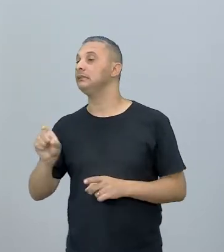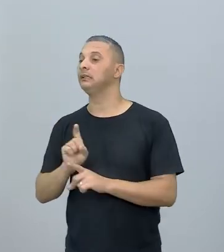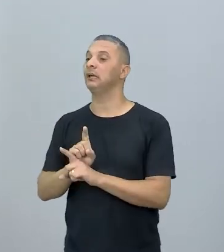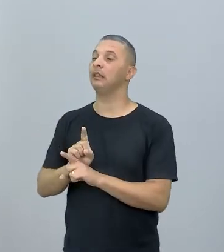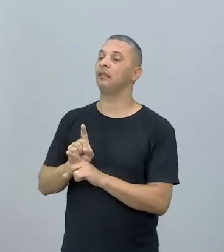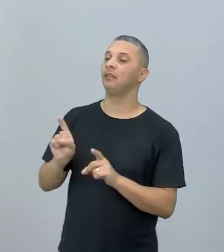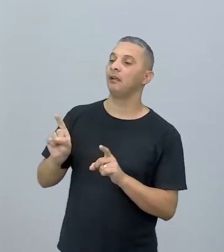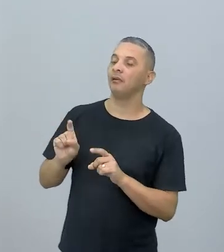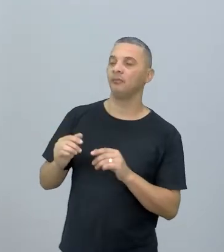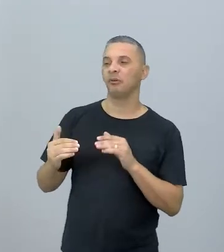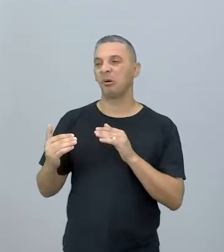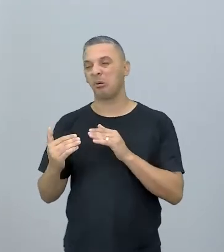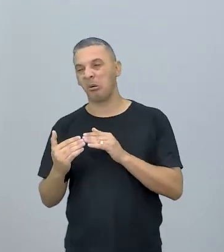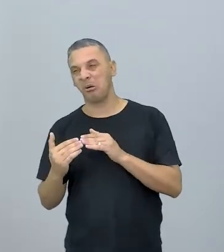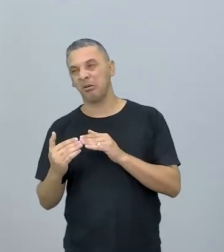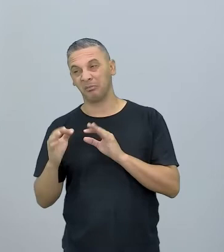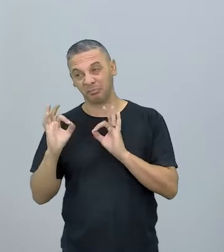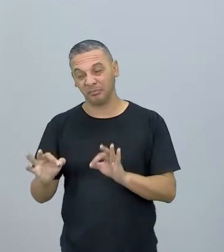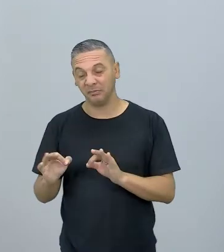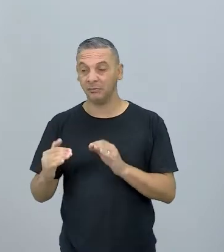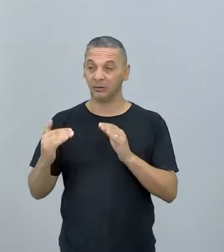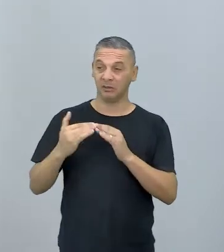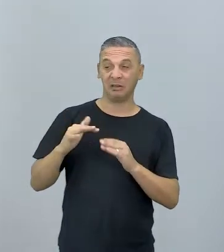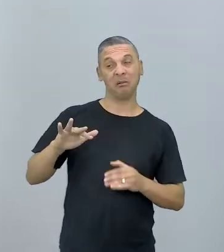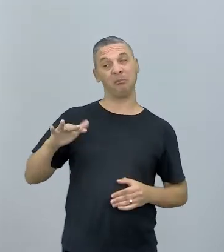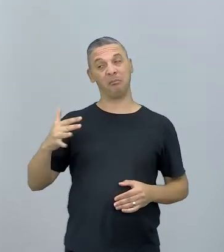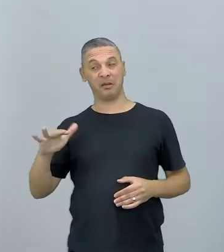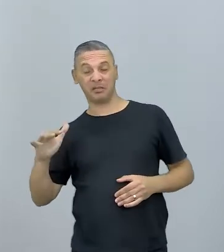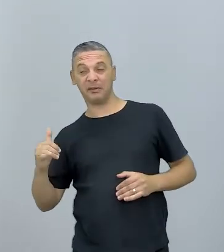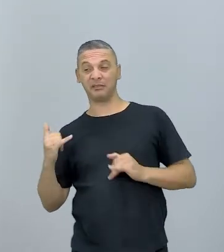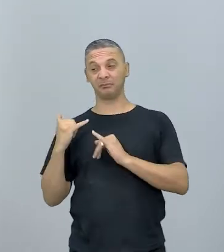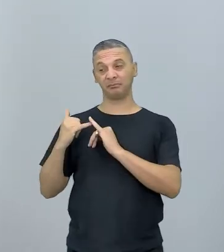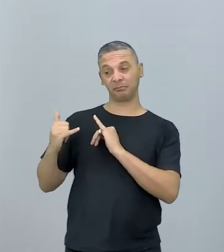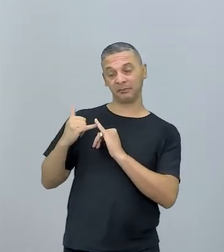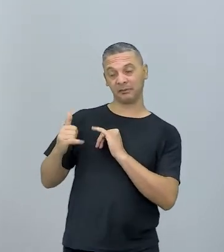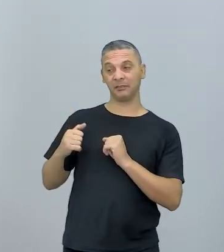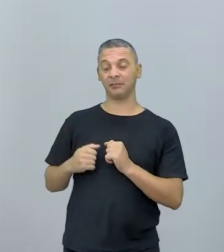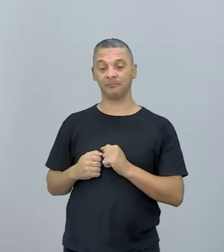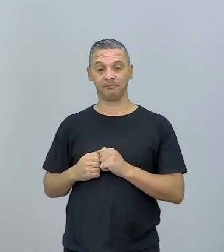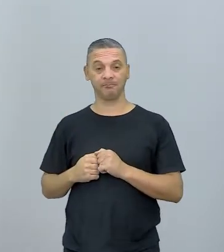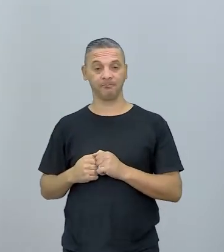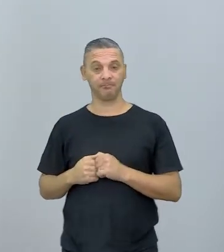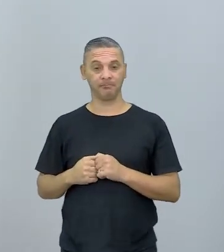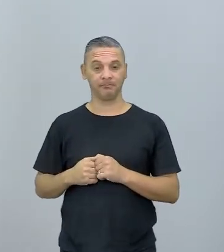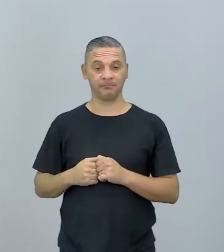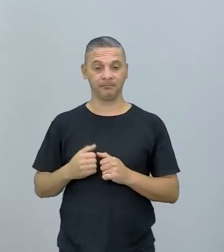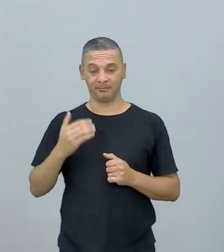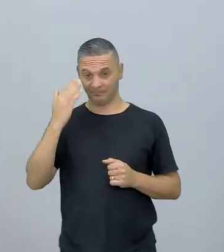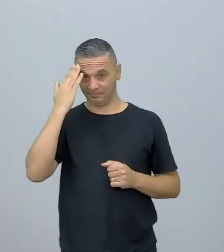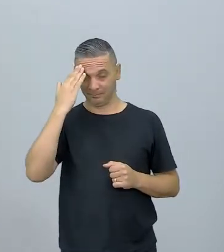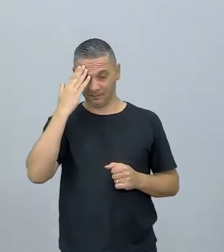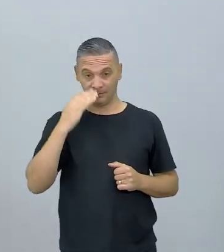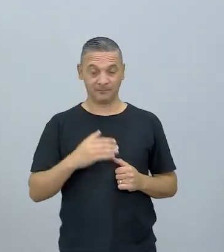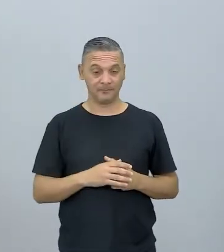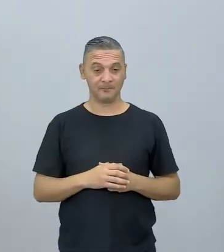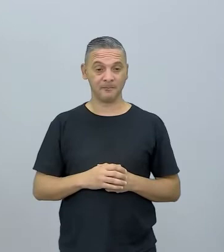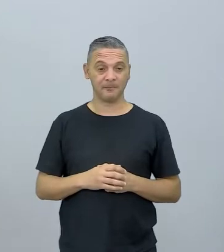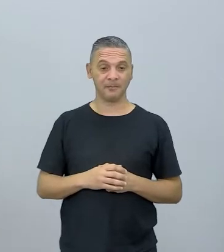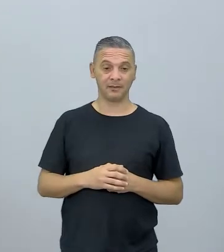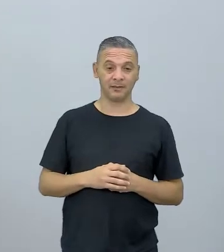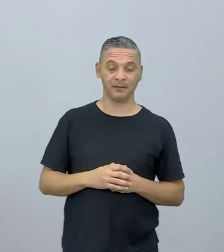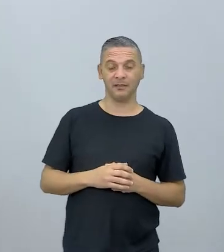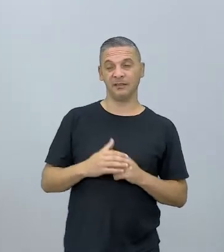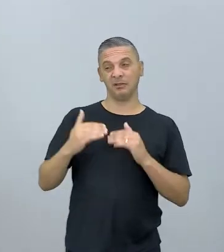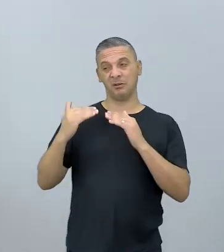concordo um pouco, concordo bastante. Na verdade, as respostas eram mais ou menos essas, né? Concordo muito,